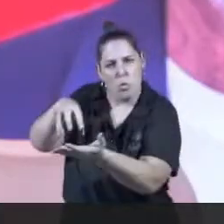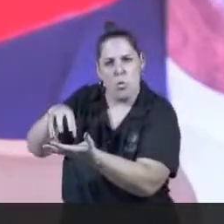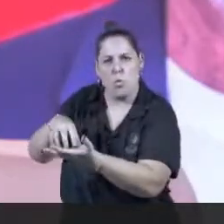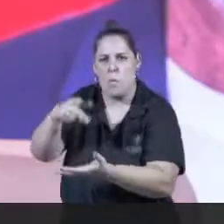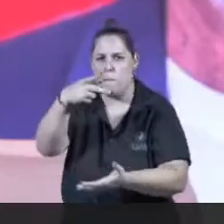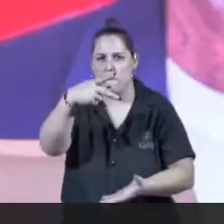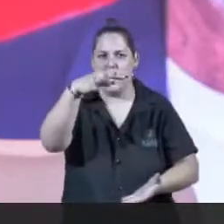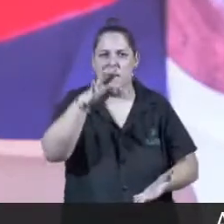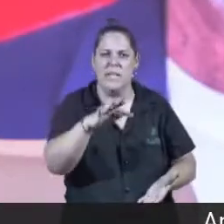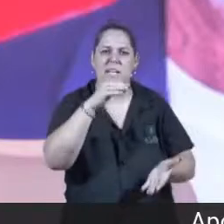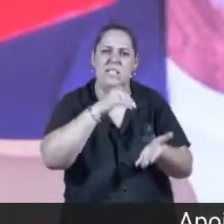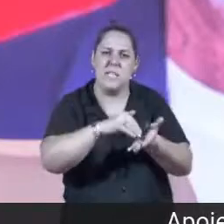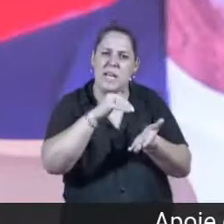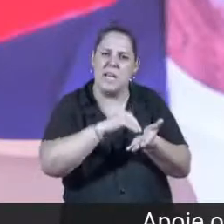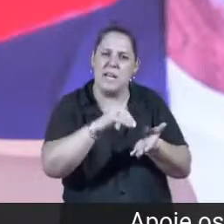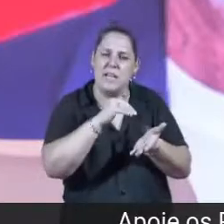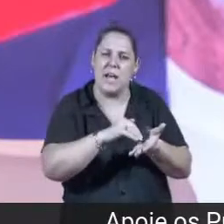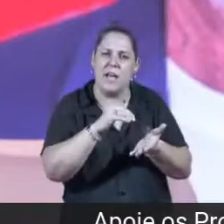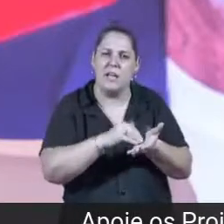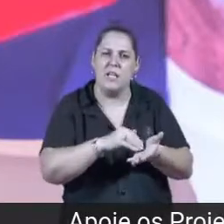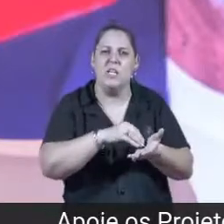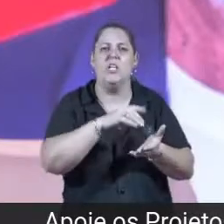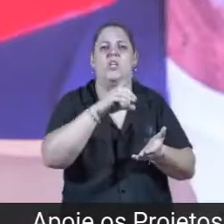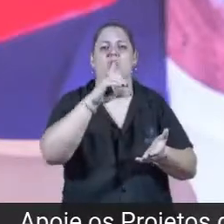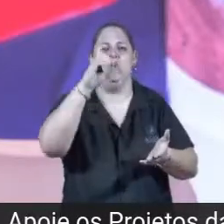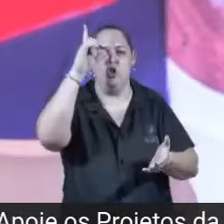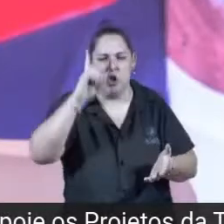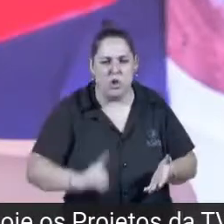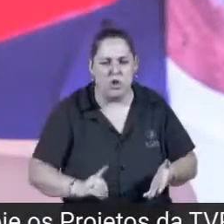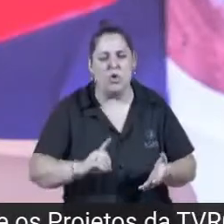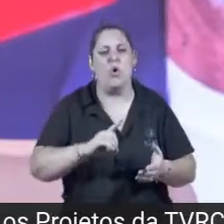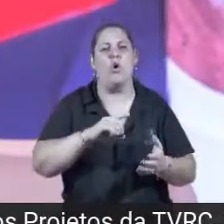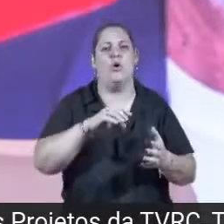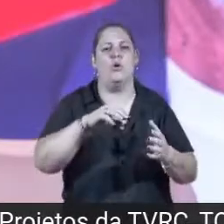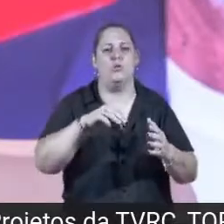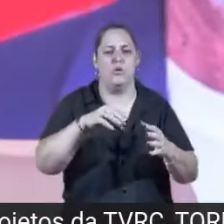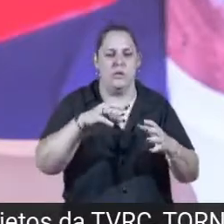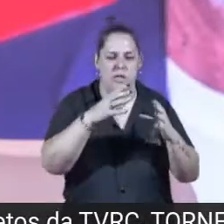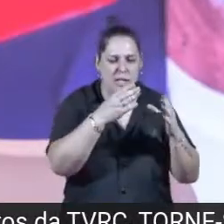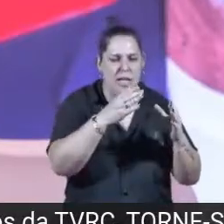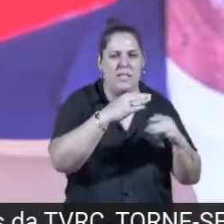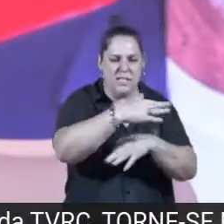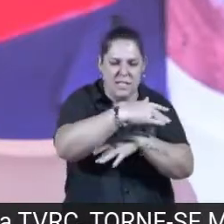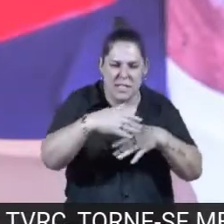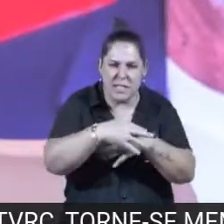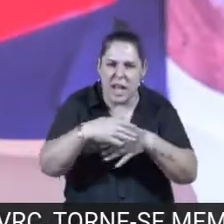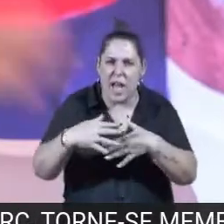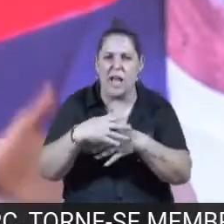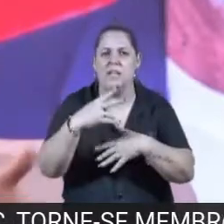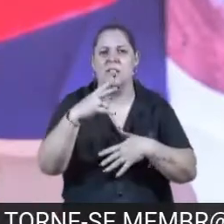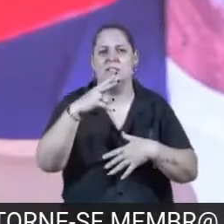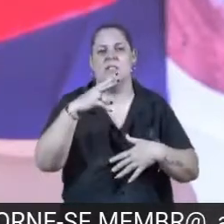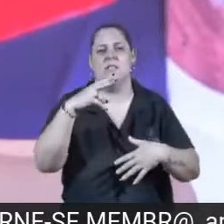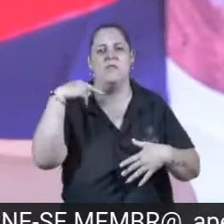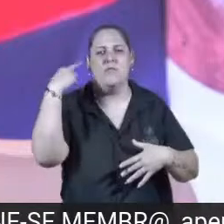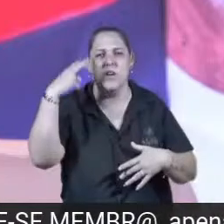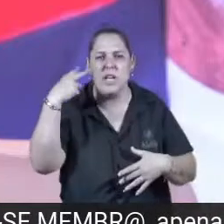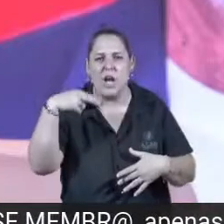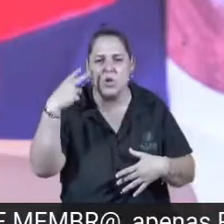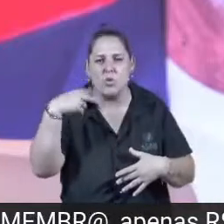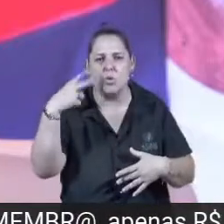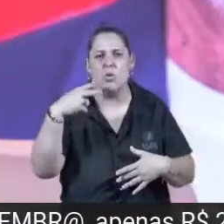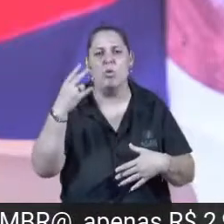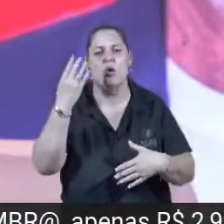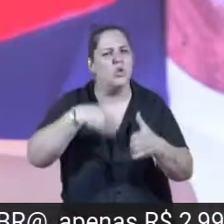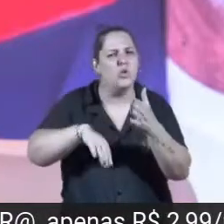nossas secretarias, com os nossos diretórios municipais, nossos vereadores e vereadoras, toda a